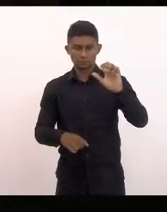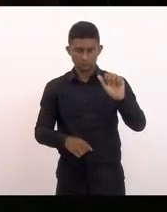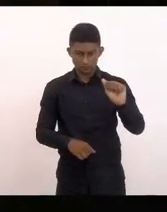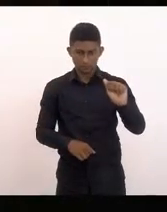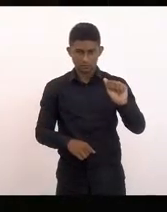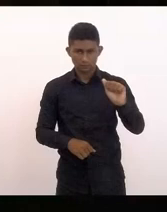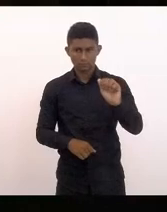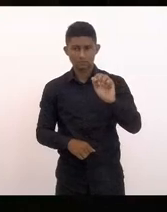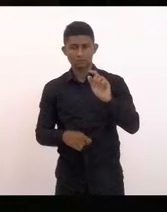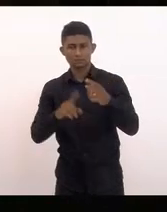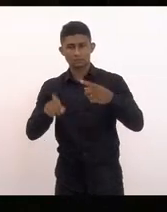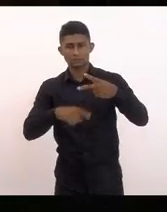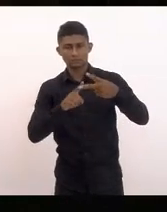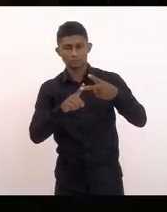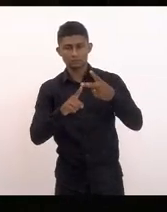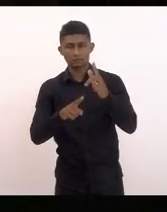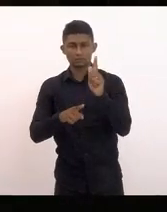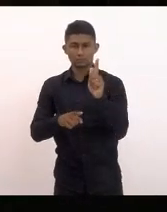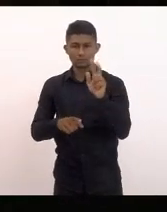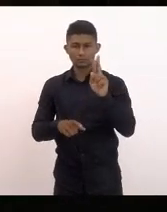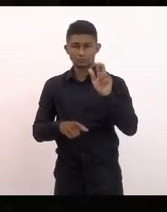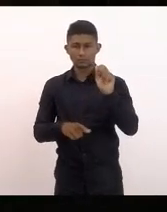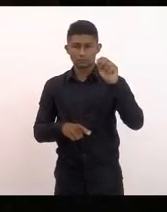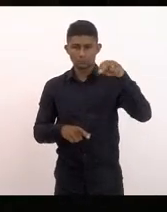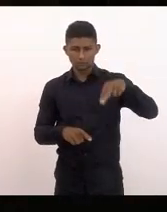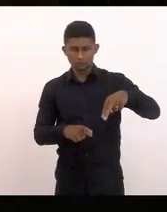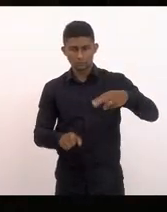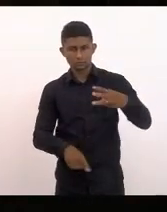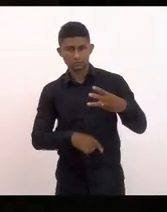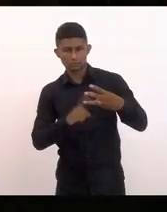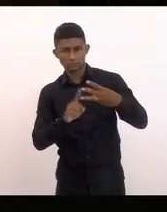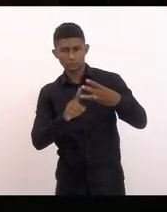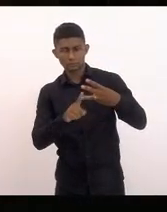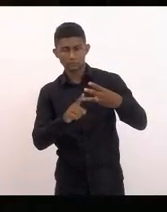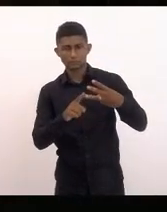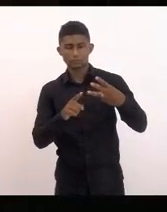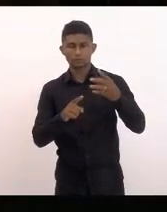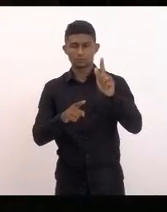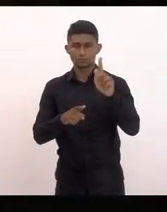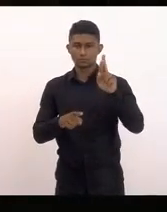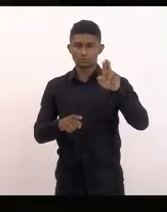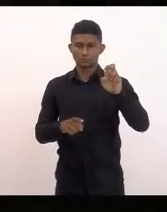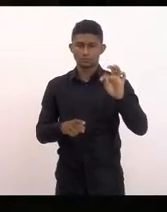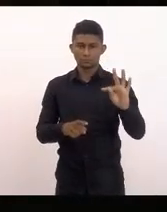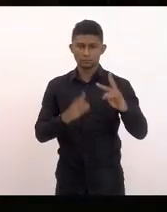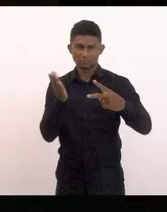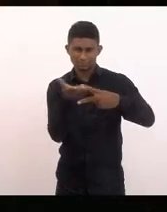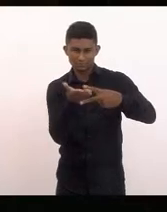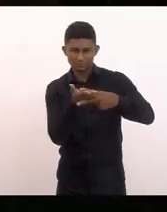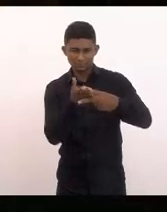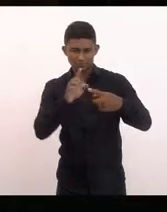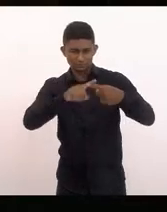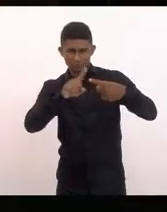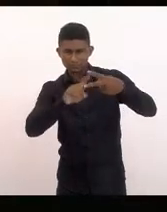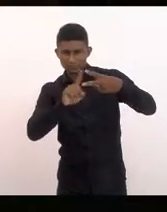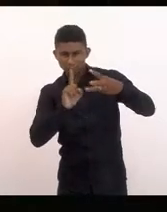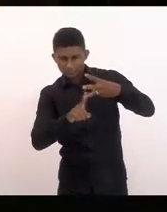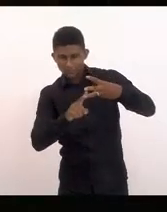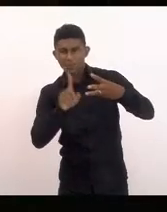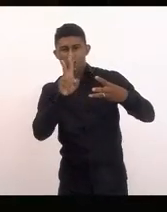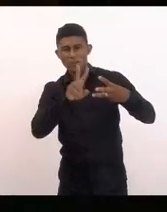gran prometida, e a parcela do GRET. Que significa, deputada Marta Rocha,